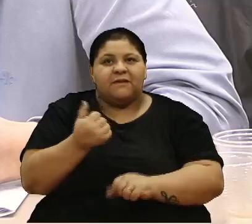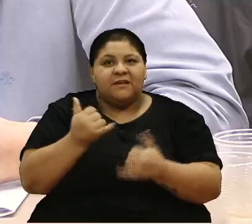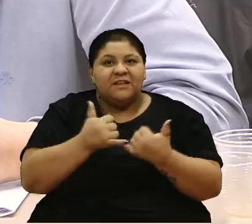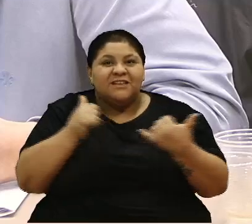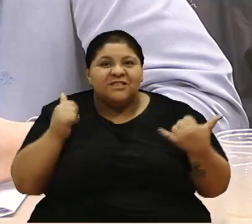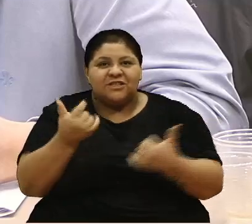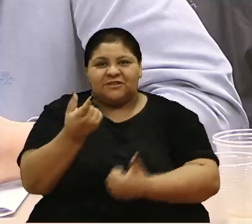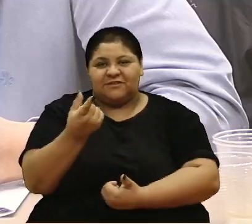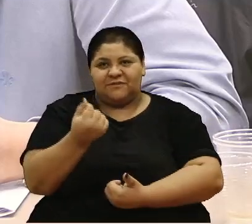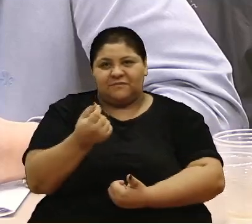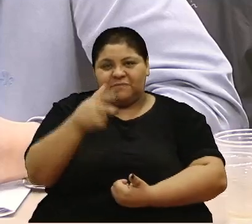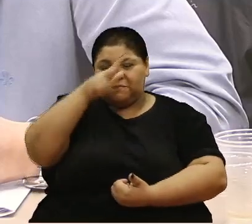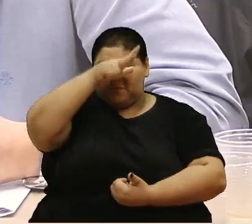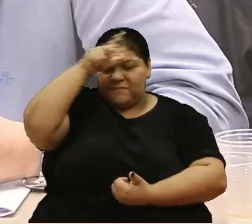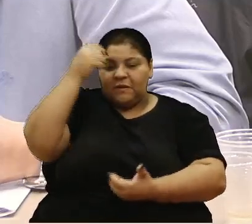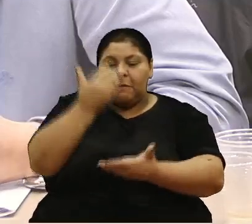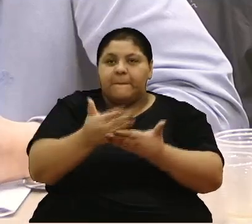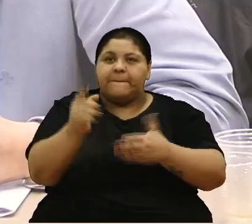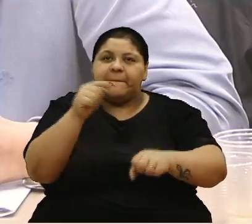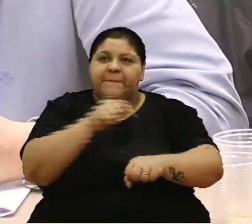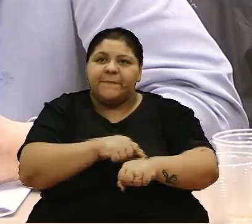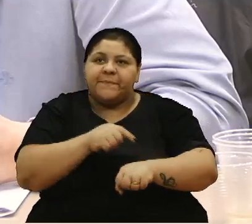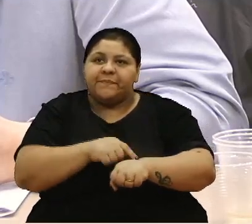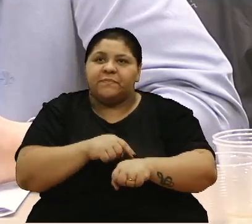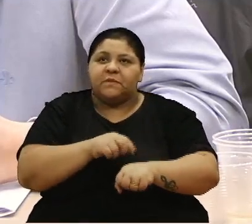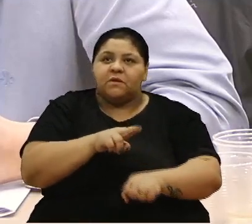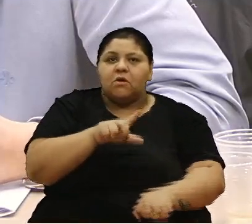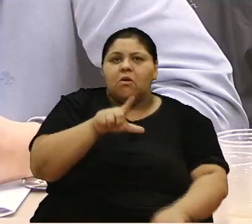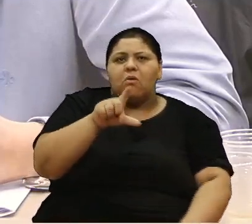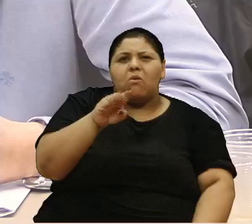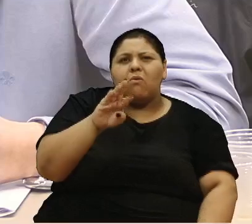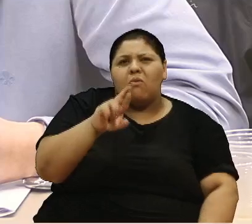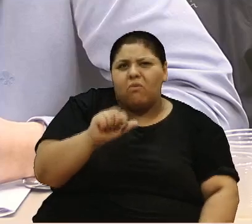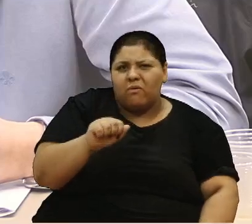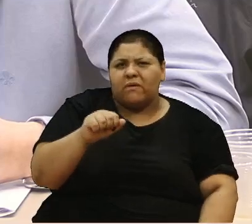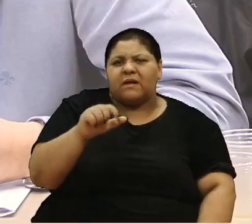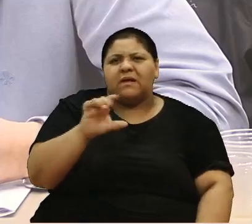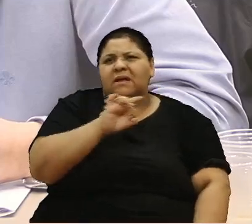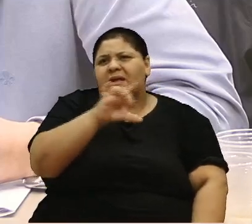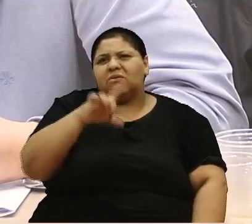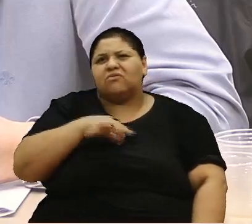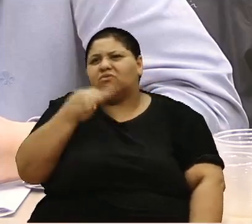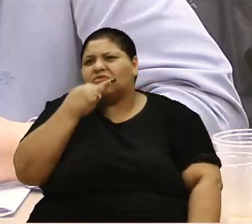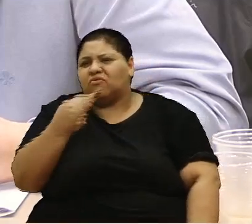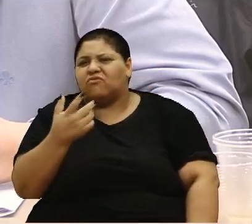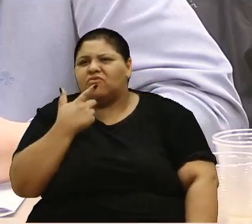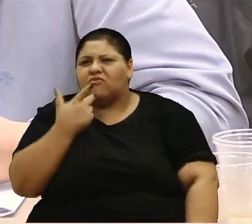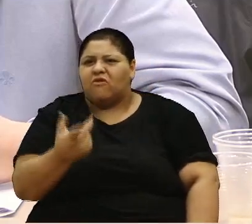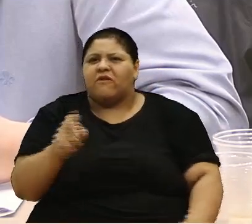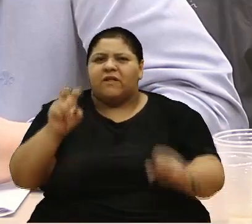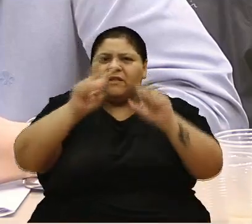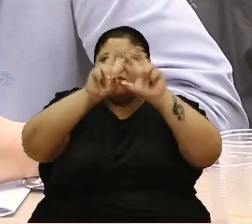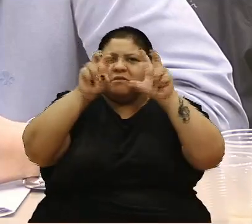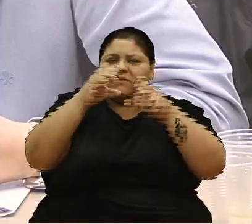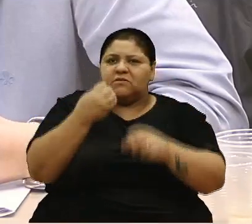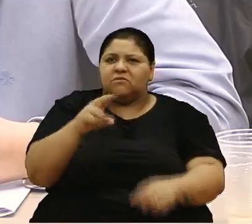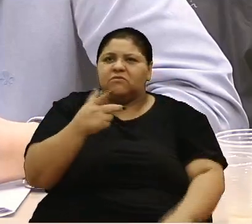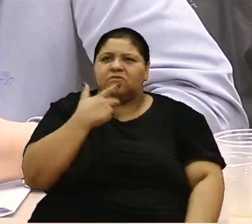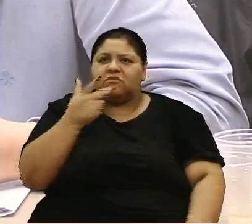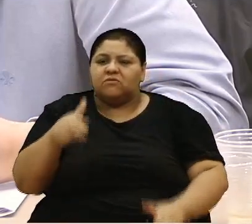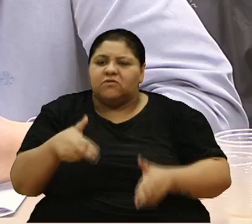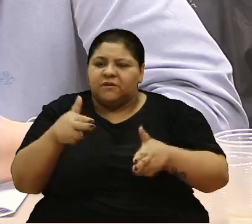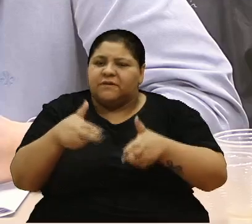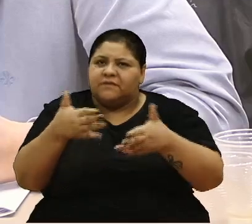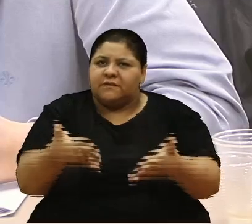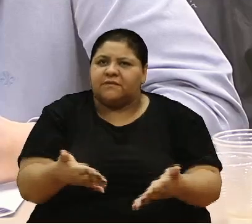é dinheiro. Quando o prefeito perde tempo indo lá na Ubra, e daí cada um tem um ponto de vista, ou falando desse assunto, ou falando de trazer